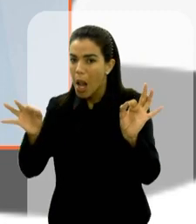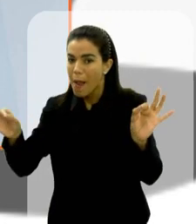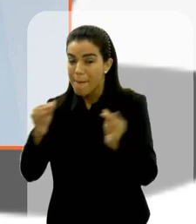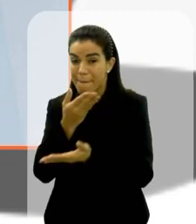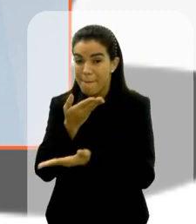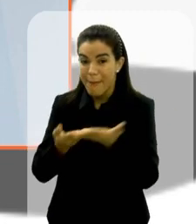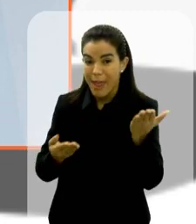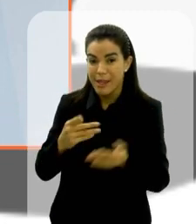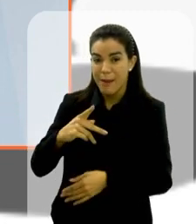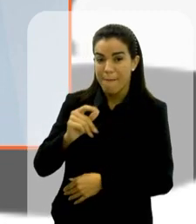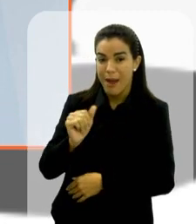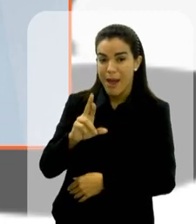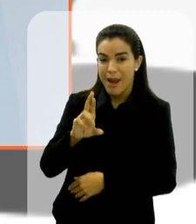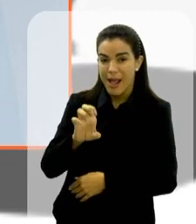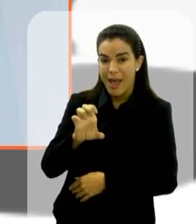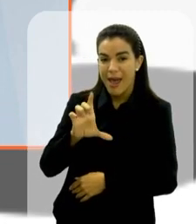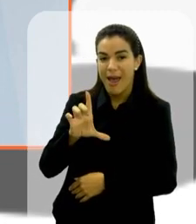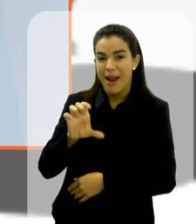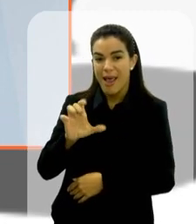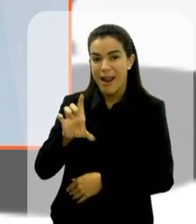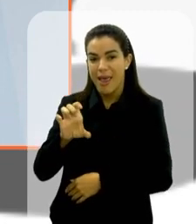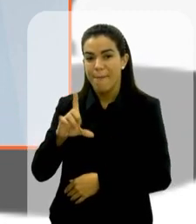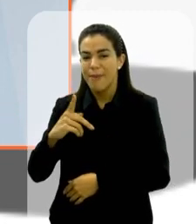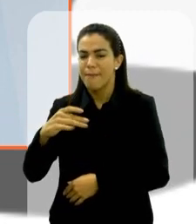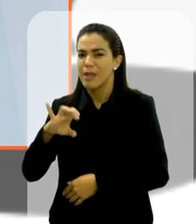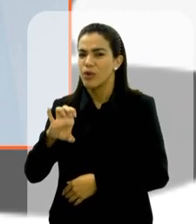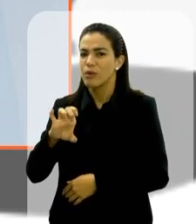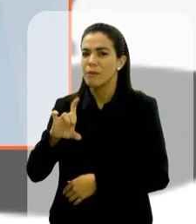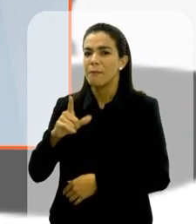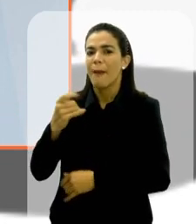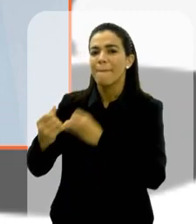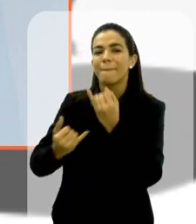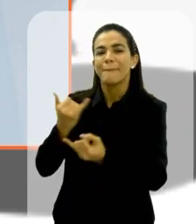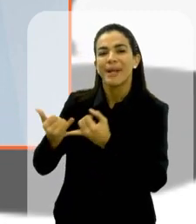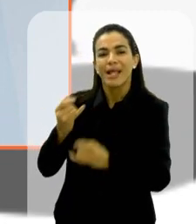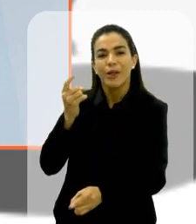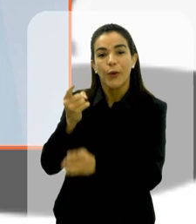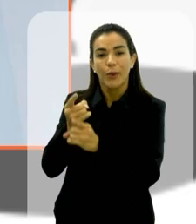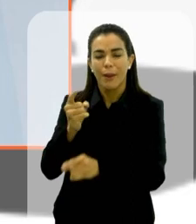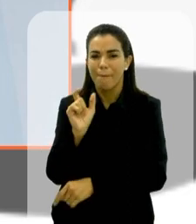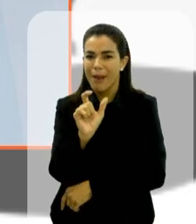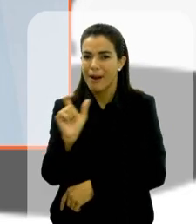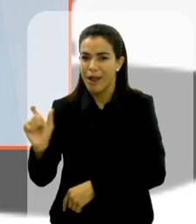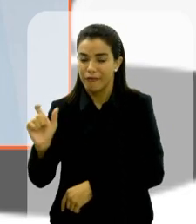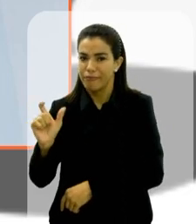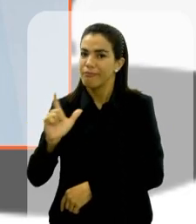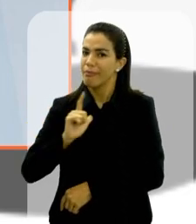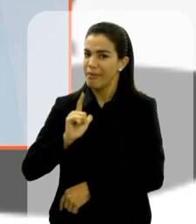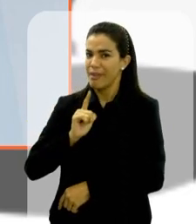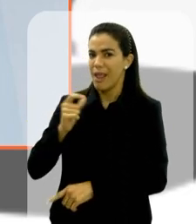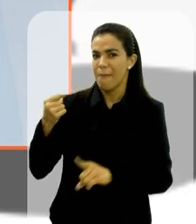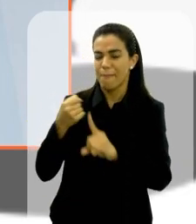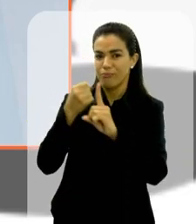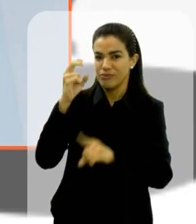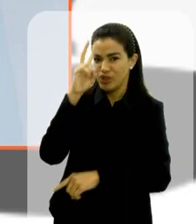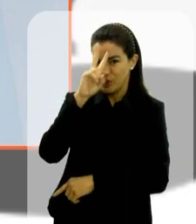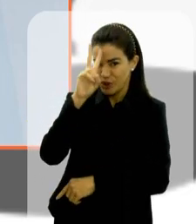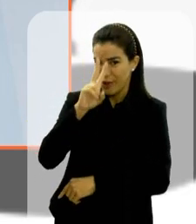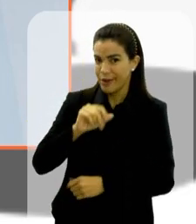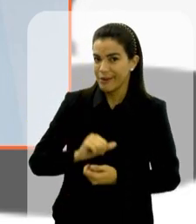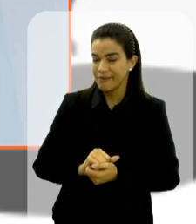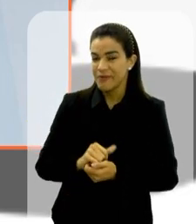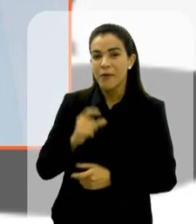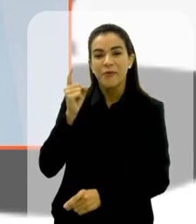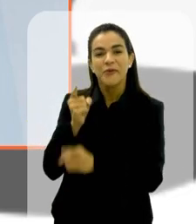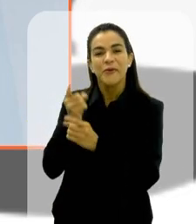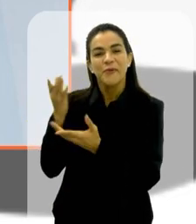para paralelepípedo no jogo da forca, certamente tem um enorme peso histórico. E é isso que nós vamos descobrir com o nosso convidado,